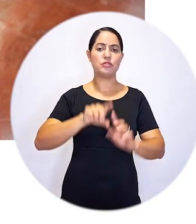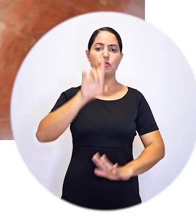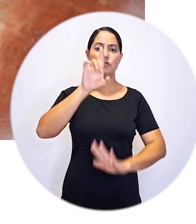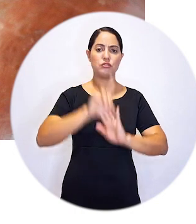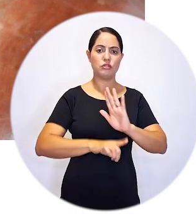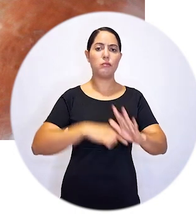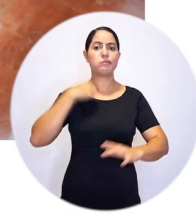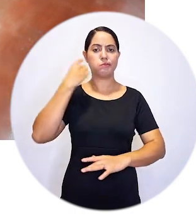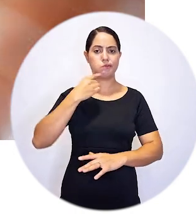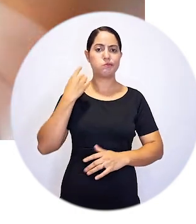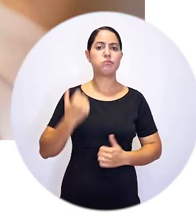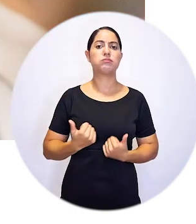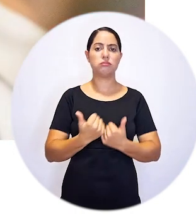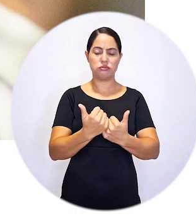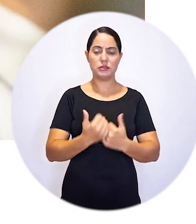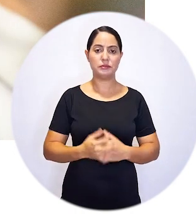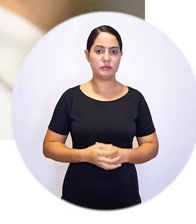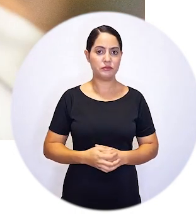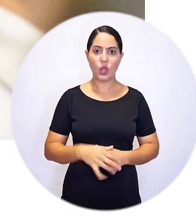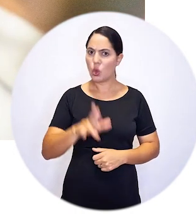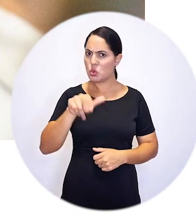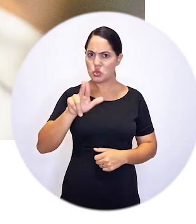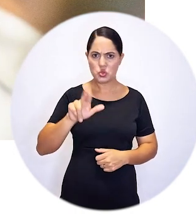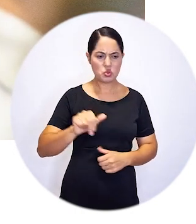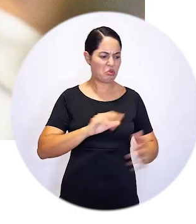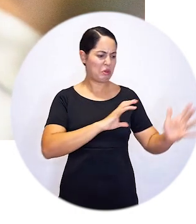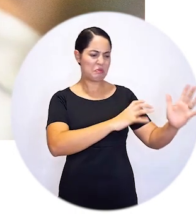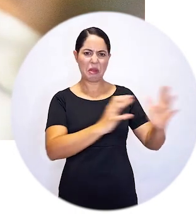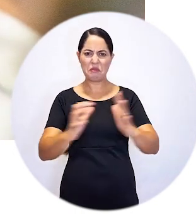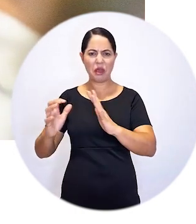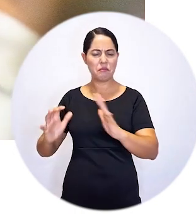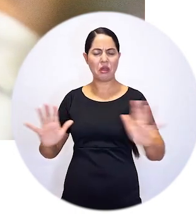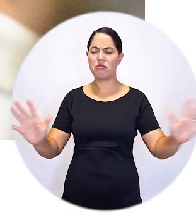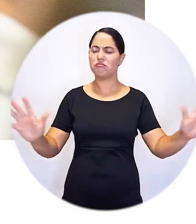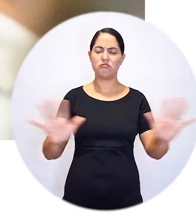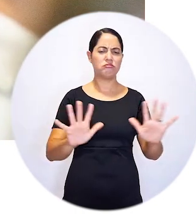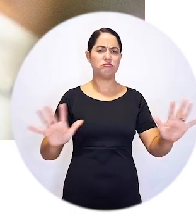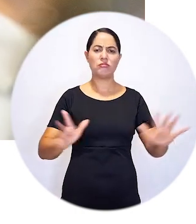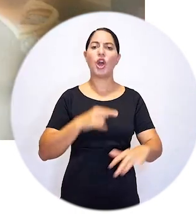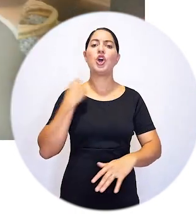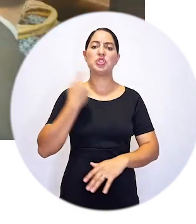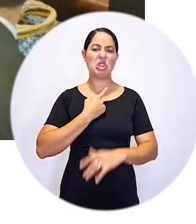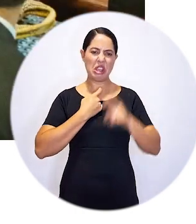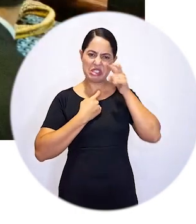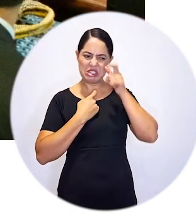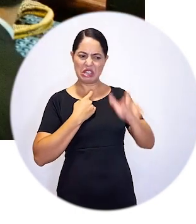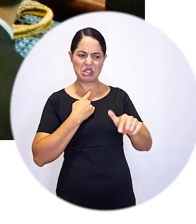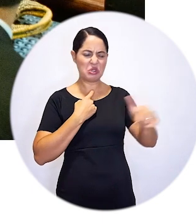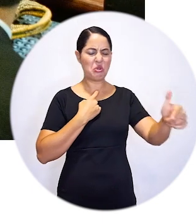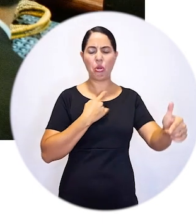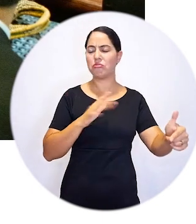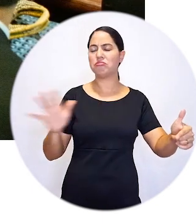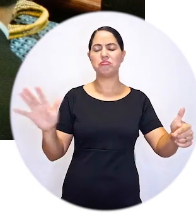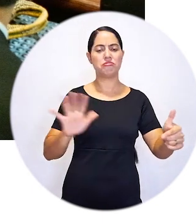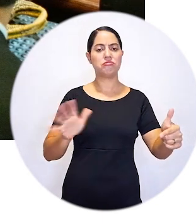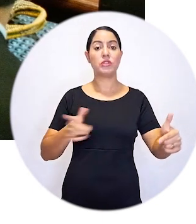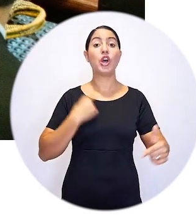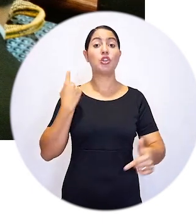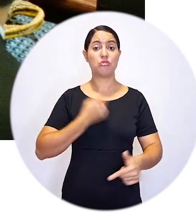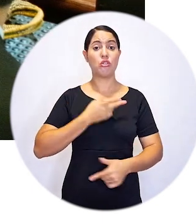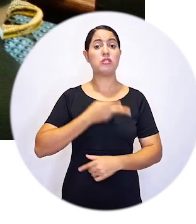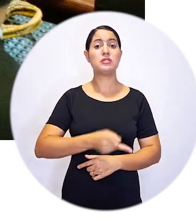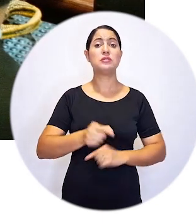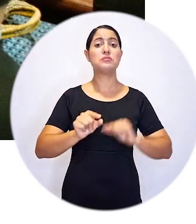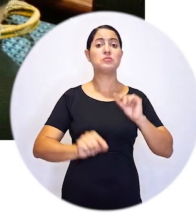agimos, nunca partidariamente, jamais com interesses não republicanos. Nós atuamos sempre sob o manto da